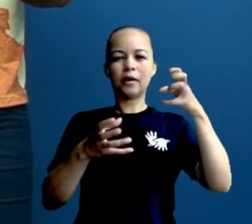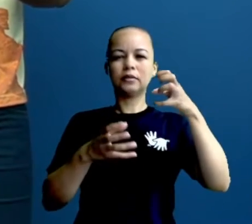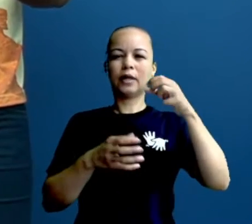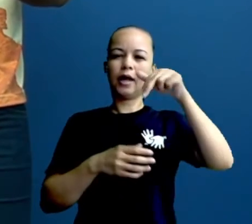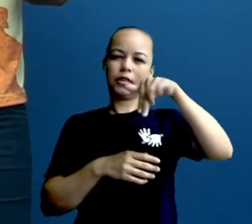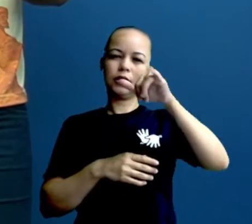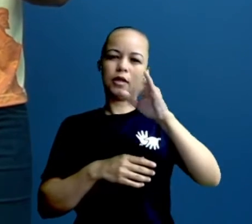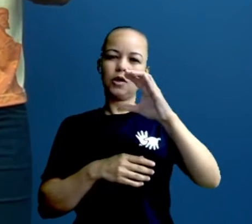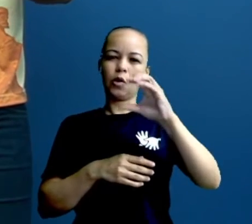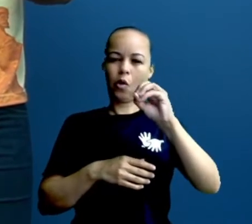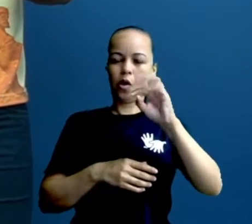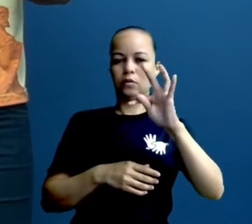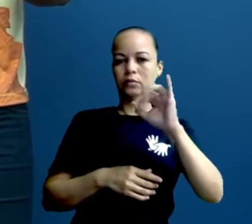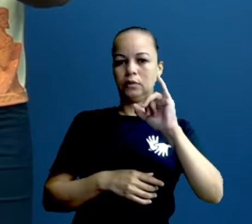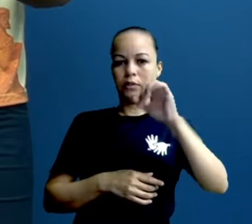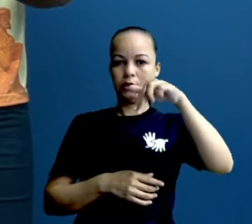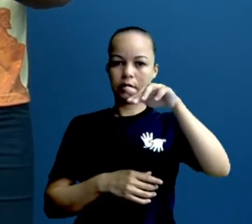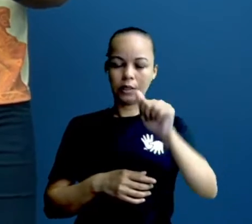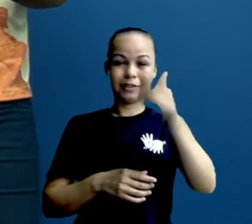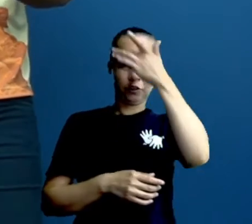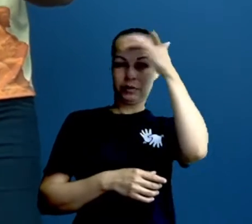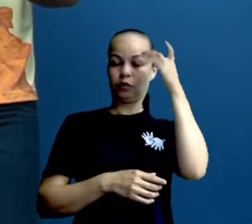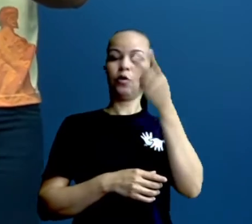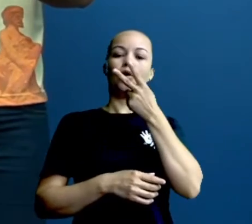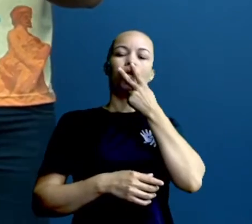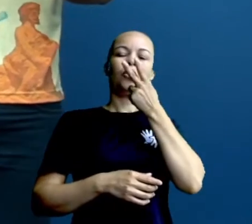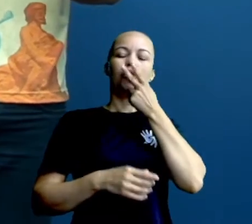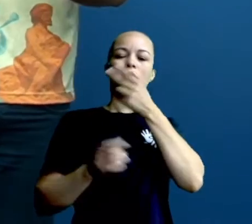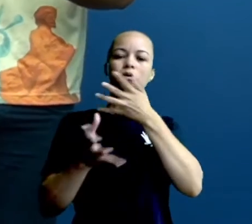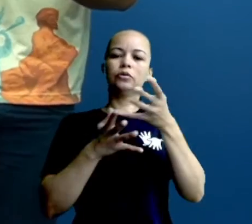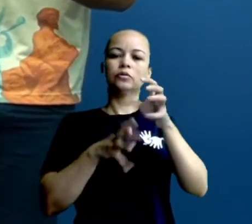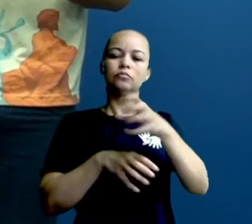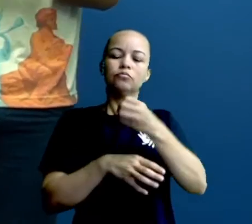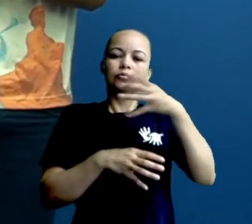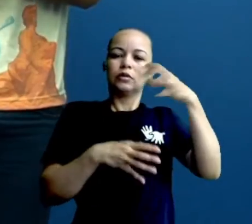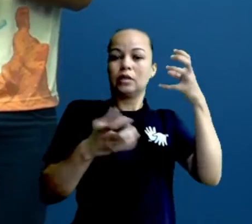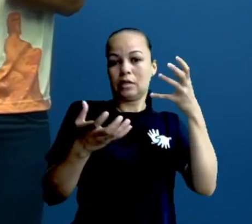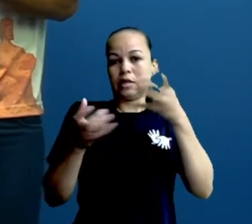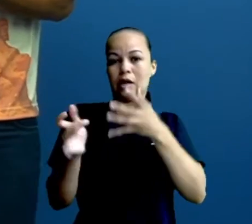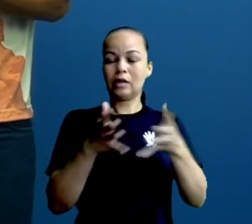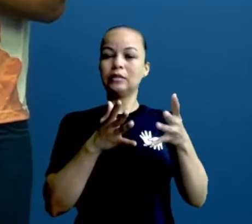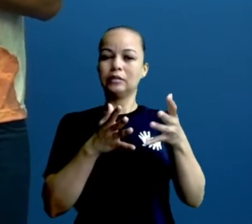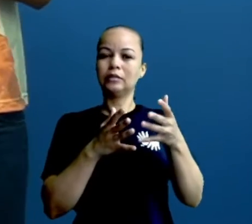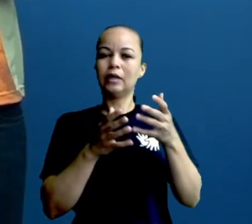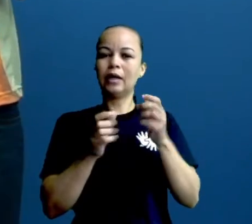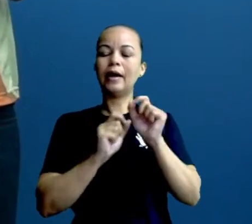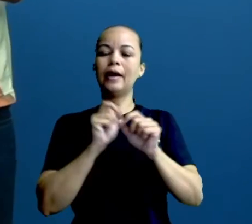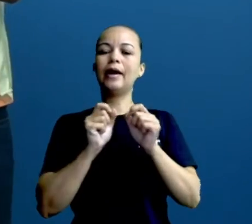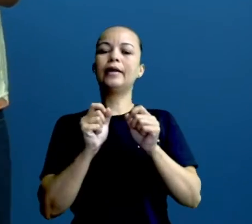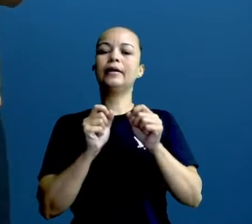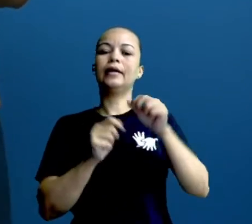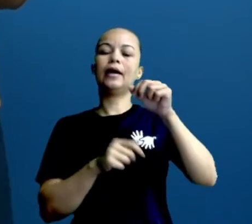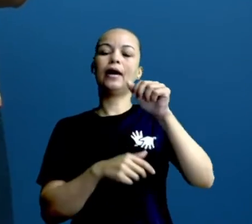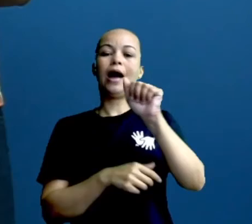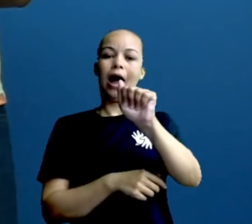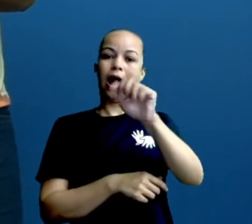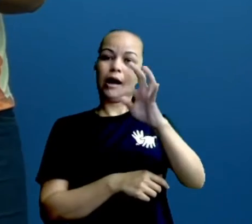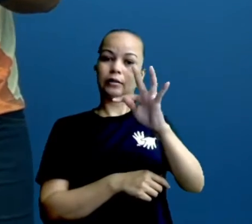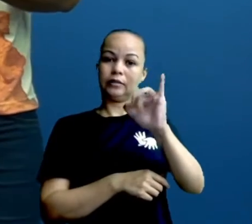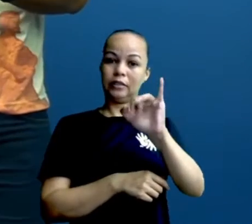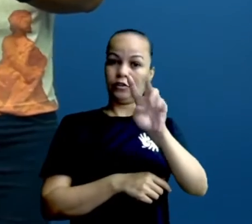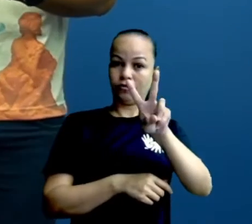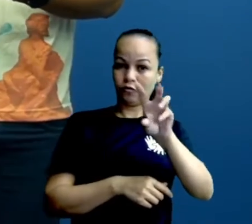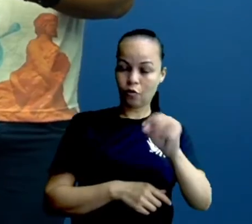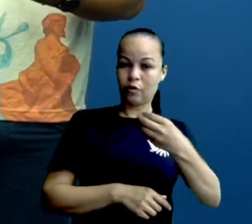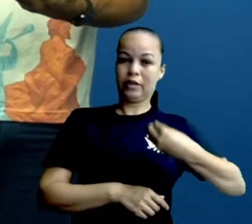né, dessas pessoas fumantes, aqueles fumantes ativos e principalmente também aqueles fumantes passivos, que são pessoas que